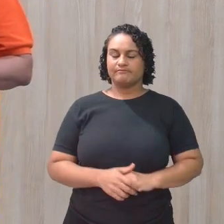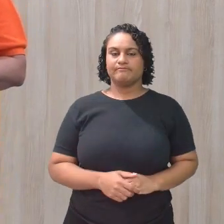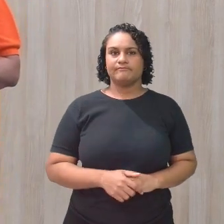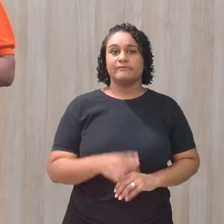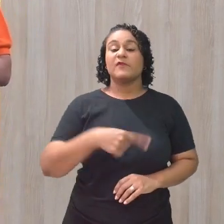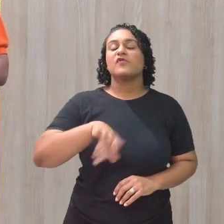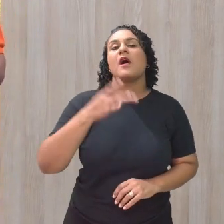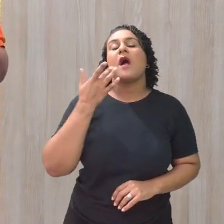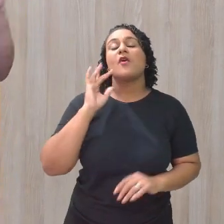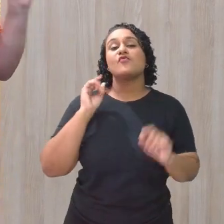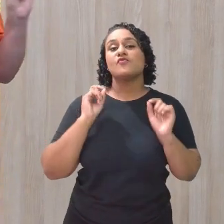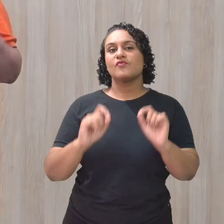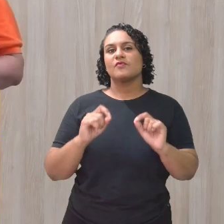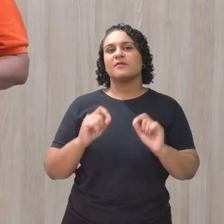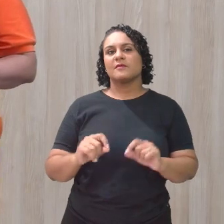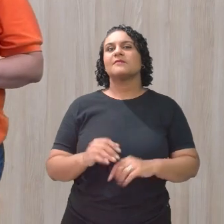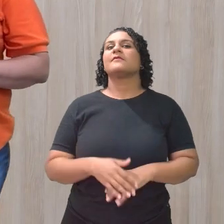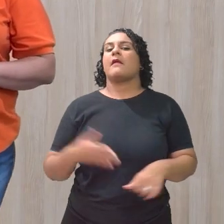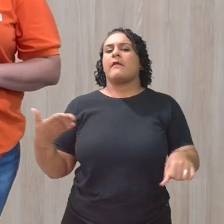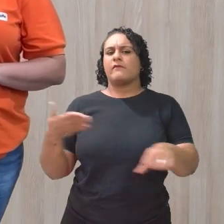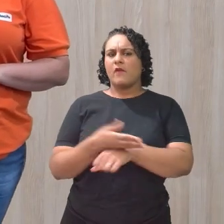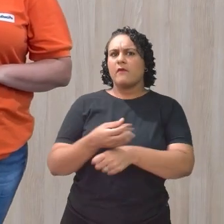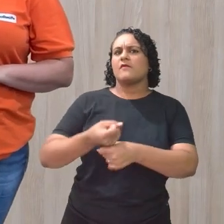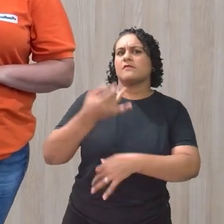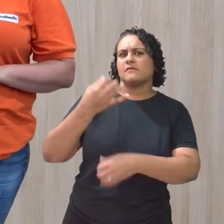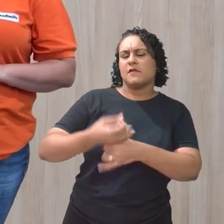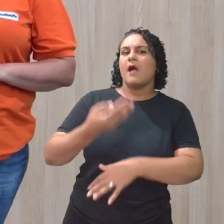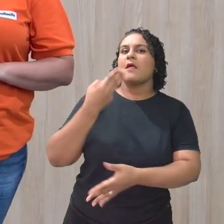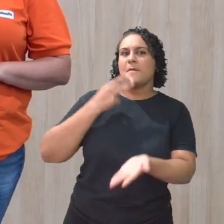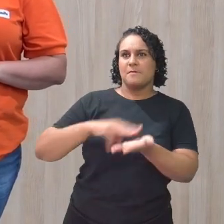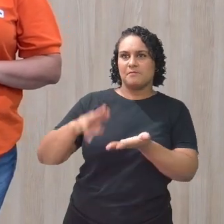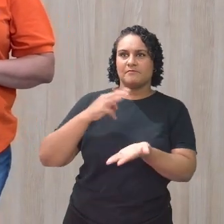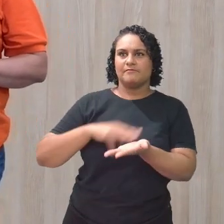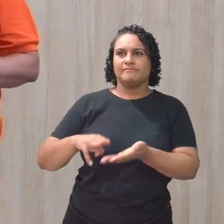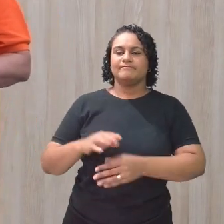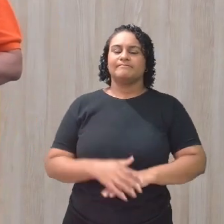que é que vocês acham? Comenta com a professora Camille aí, tá?